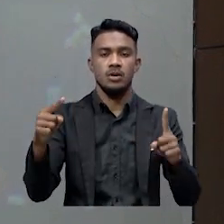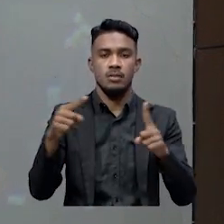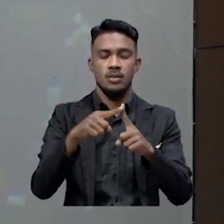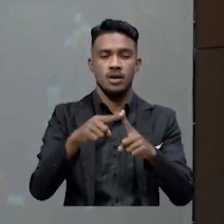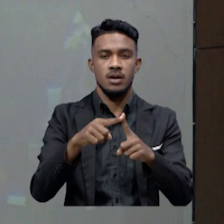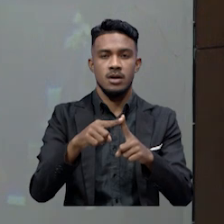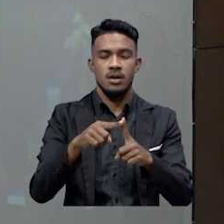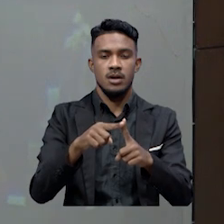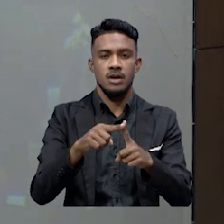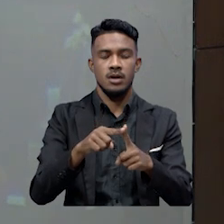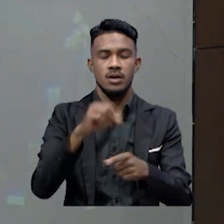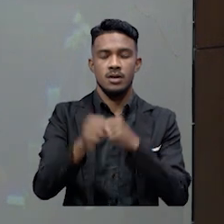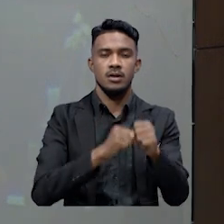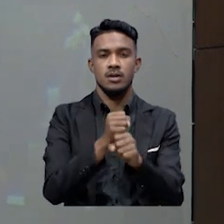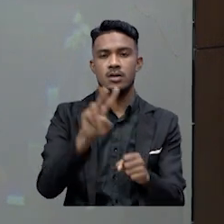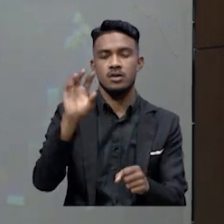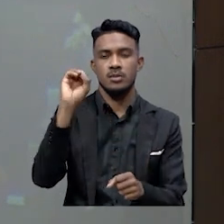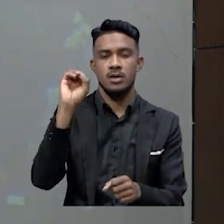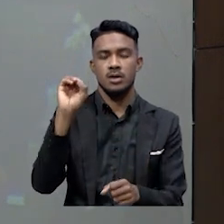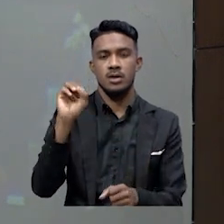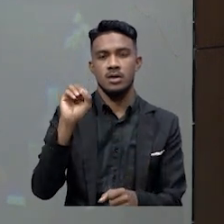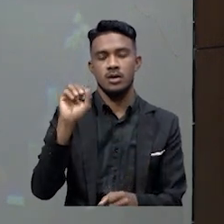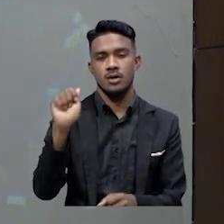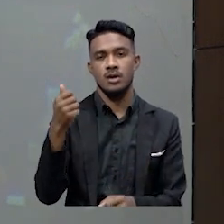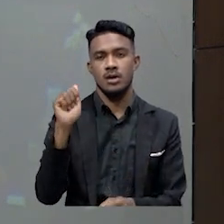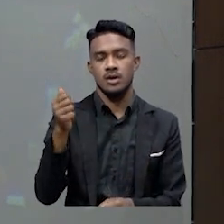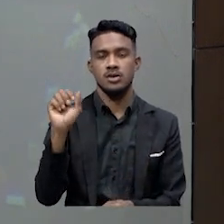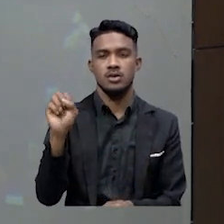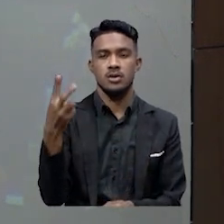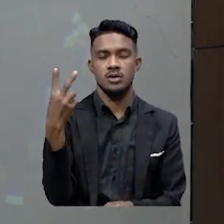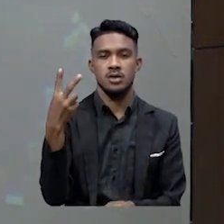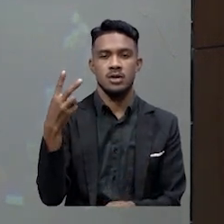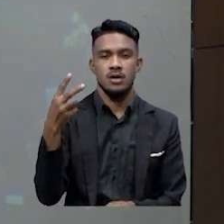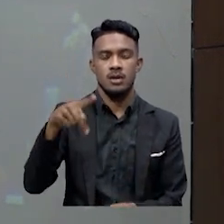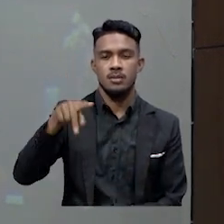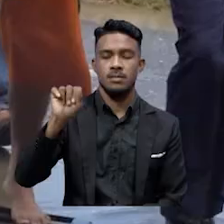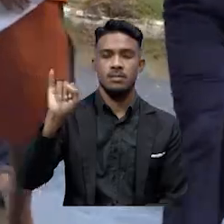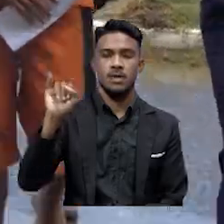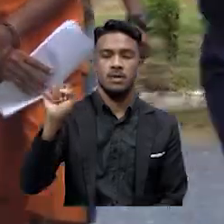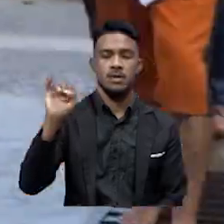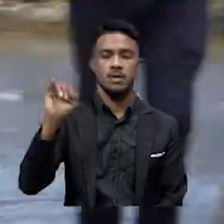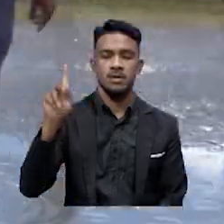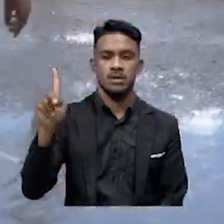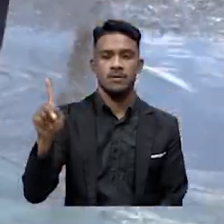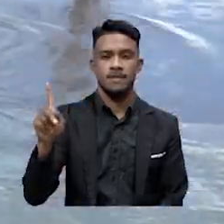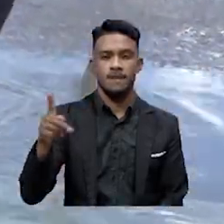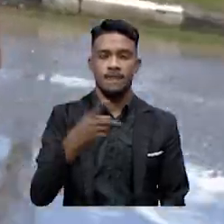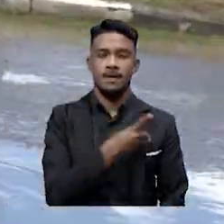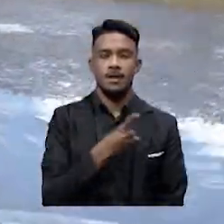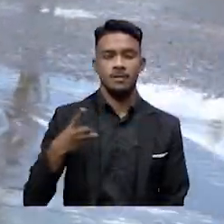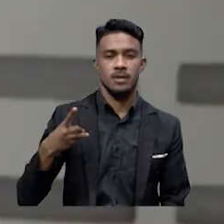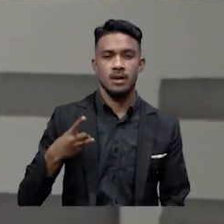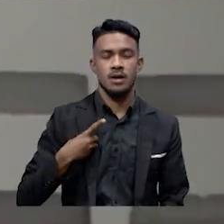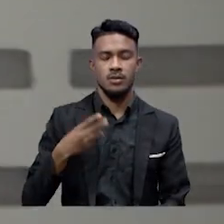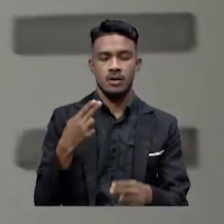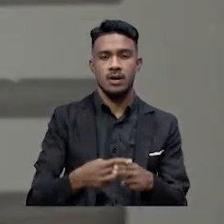número 10 2 ne ia fatin ne be PSIC la dau ki instalasaun. Deputado Bancar PD Adriano do